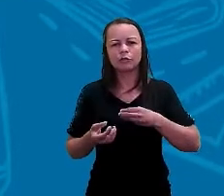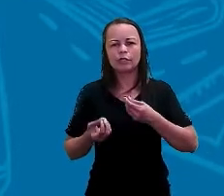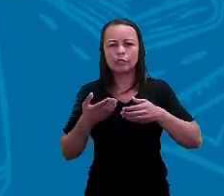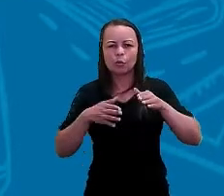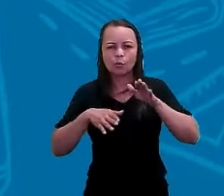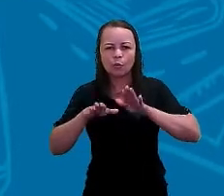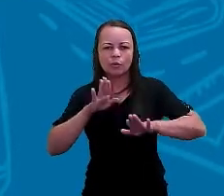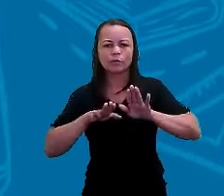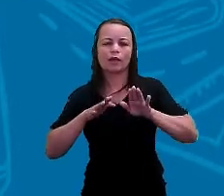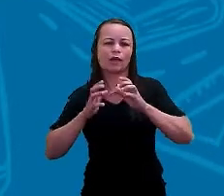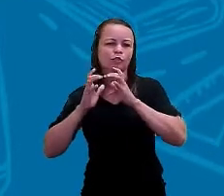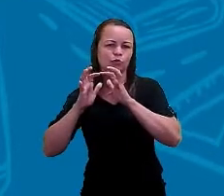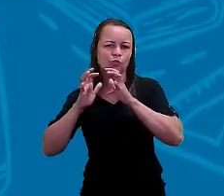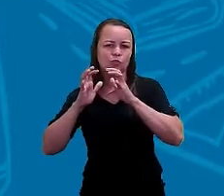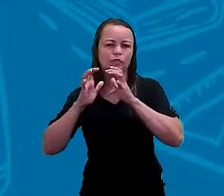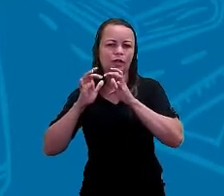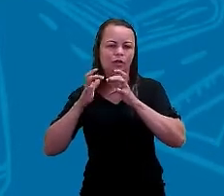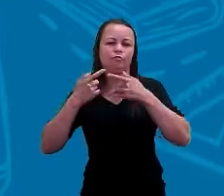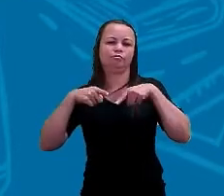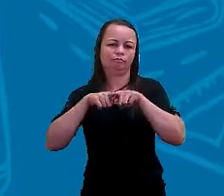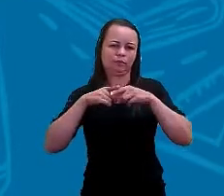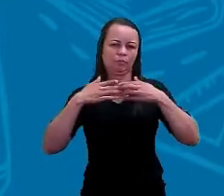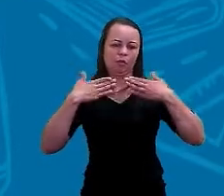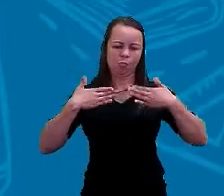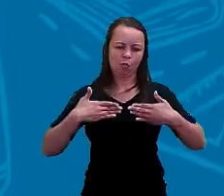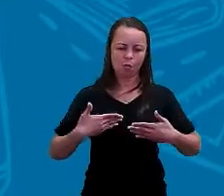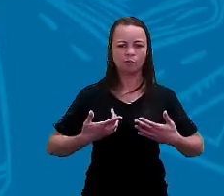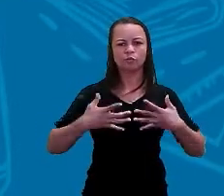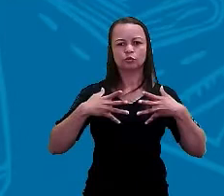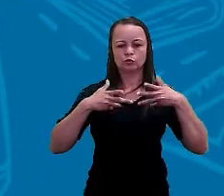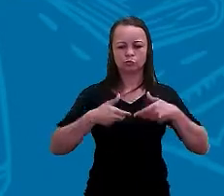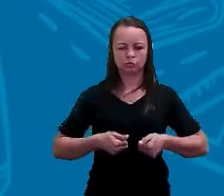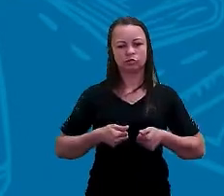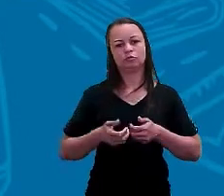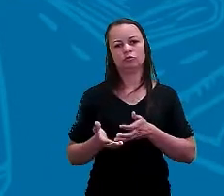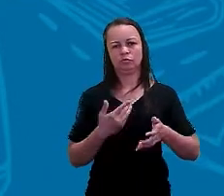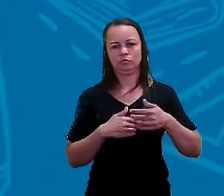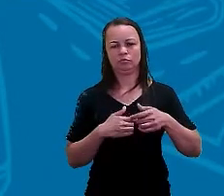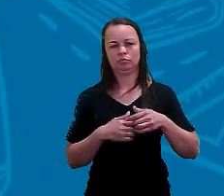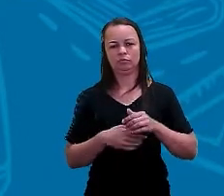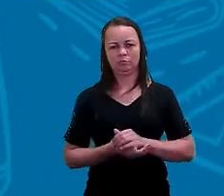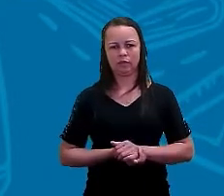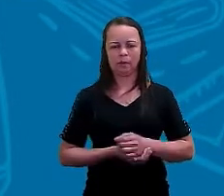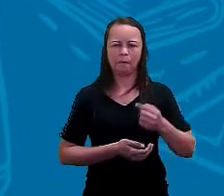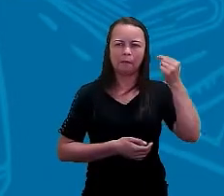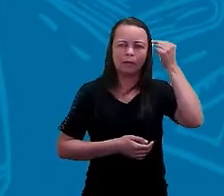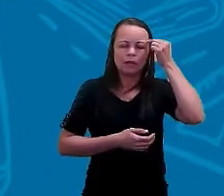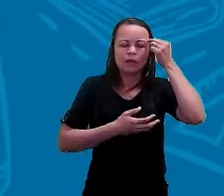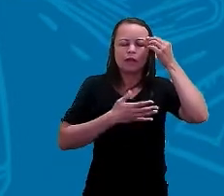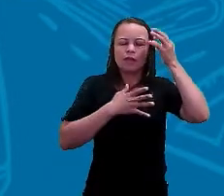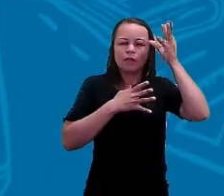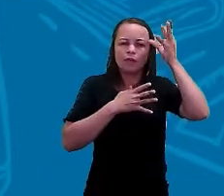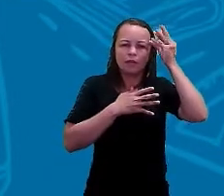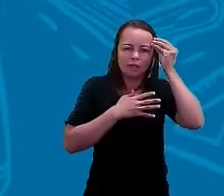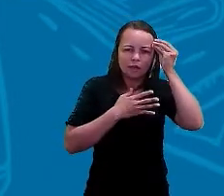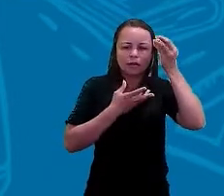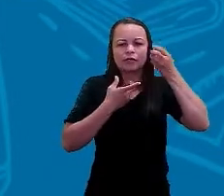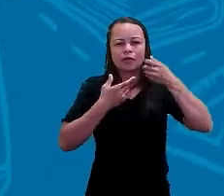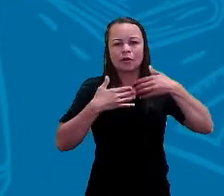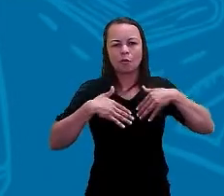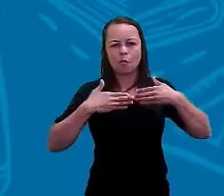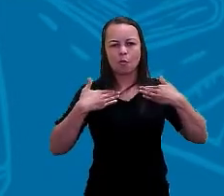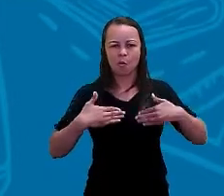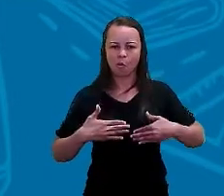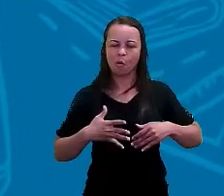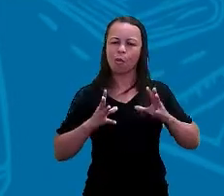todo. Mente sã, corpo sã. Corpo sã, mente sã. Pensa nisso. Não tem como a gente divorciar